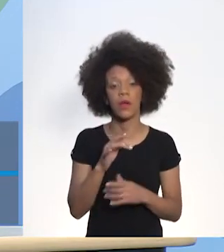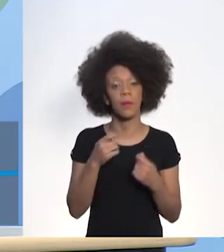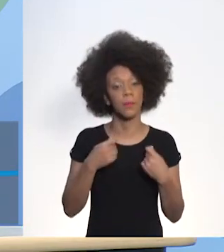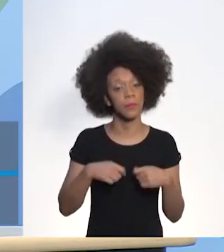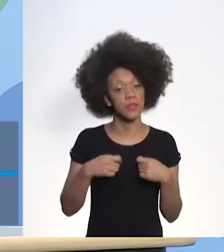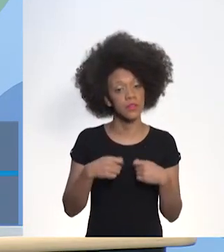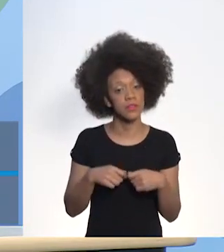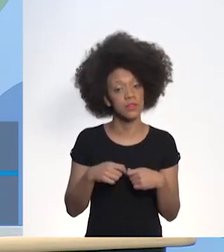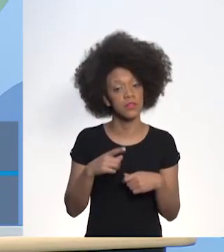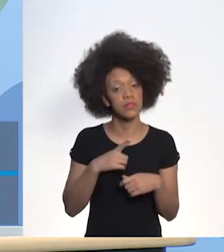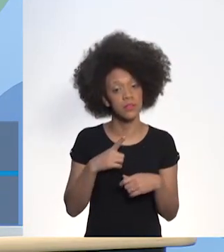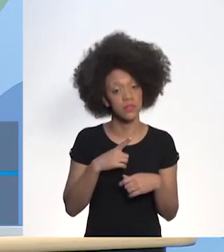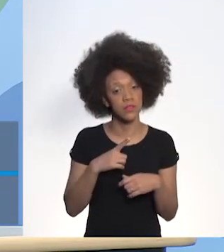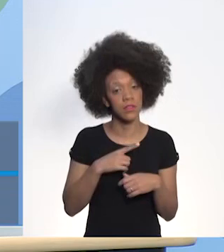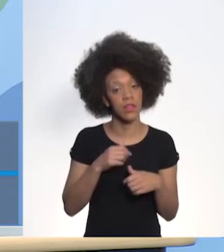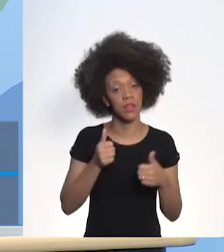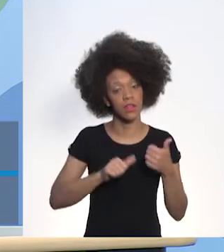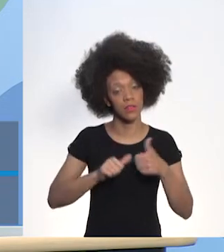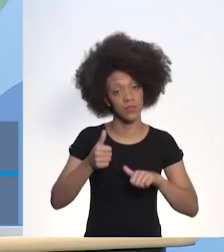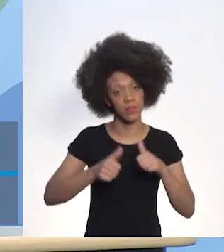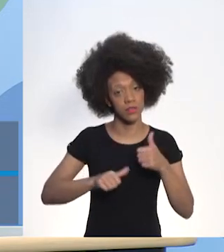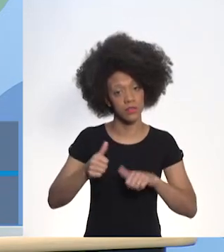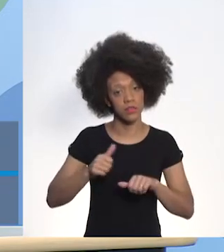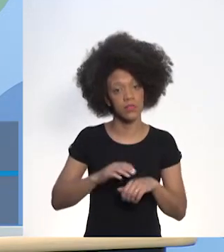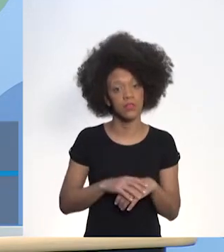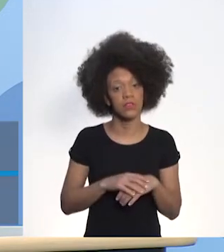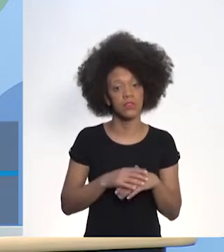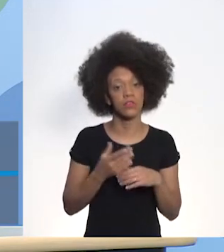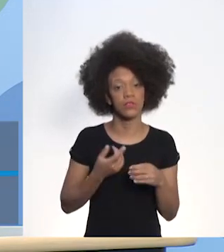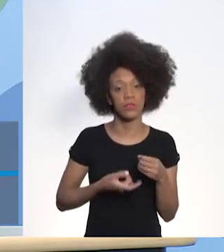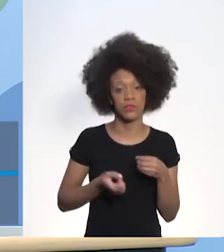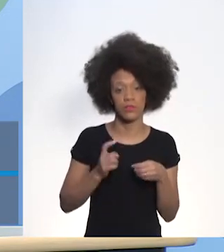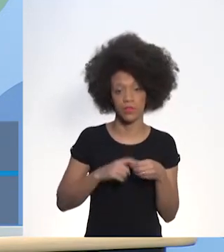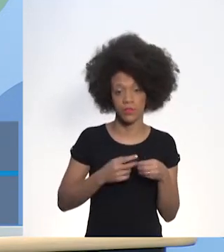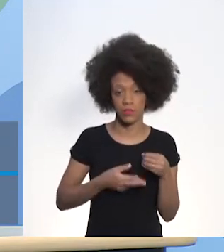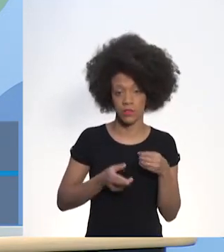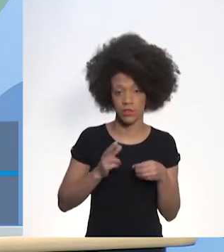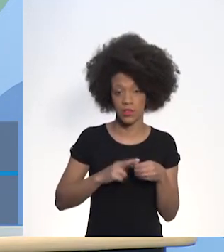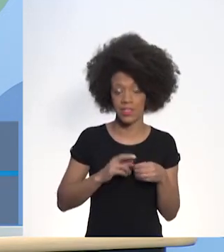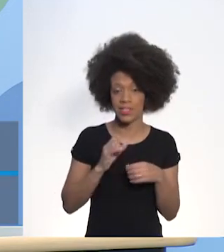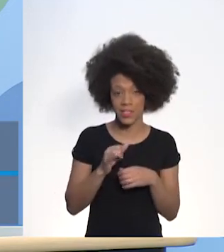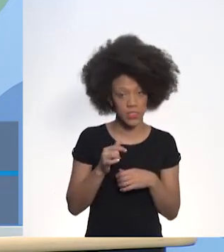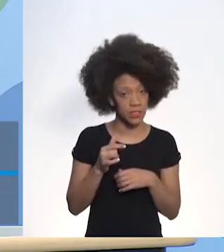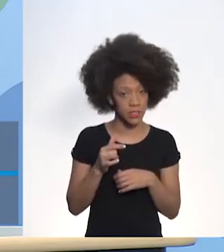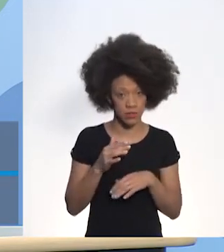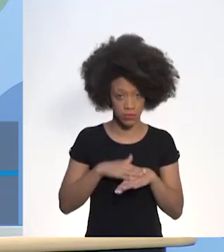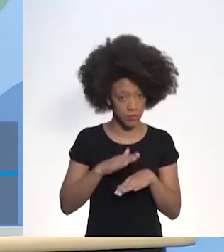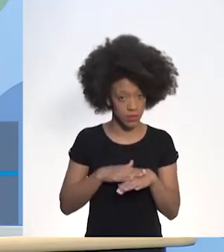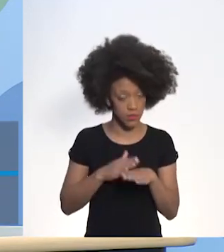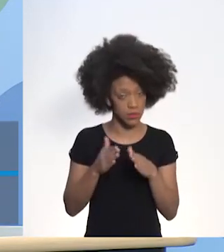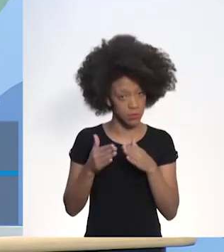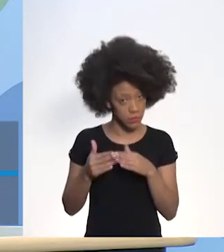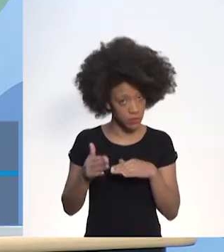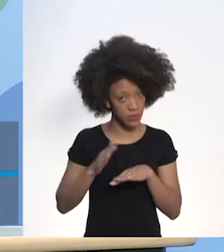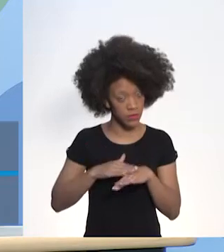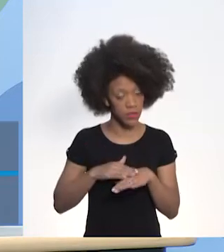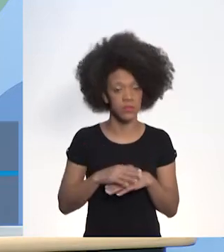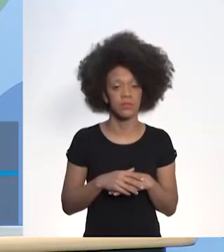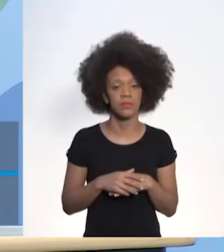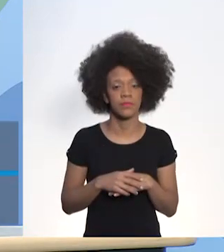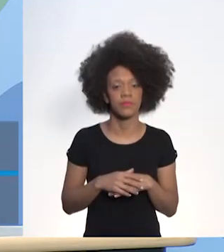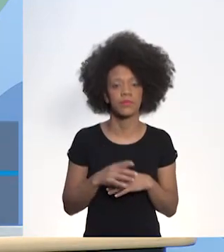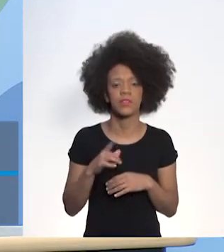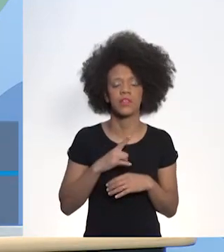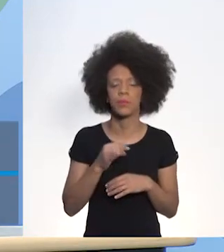tal da avaliação diagnóstica de retorno. Quem não fez, por favor, faça. Então, ó, nós